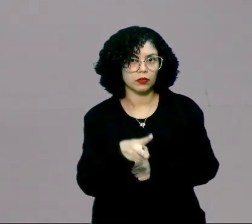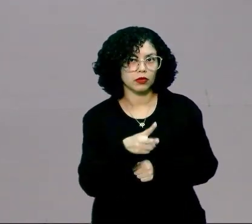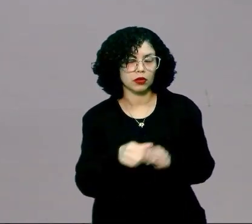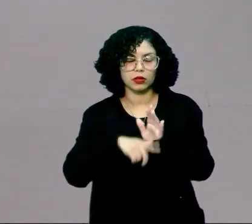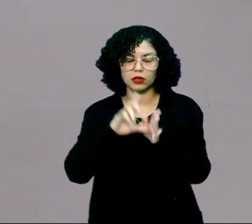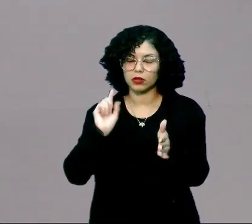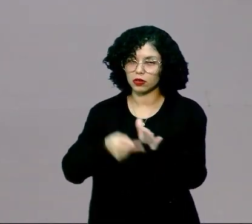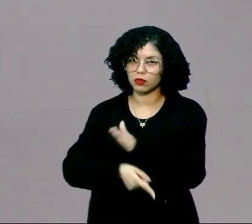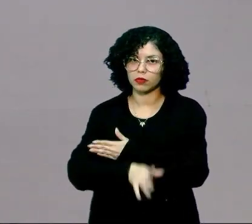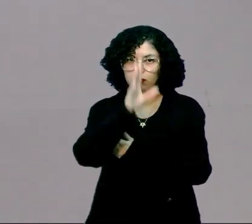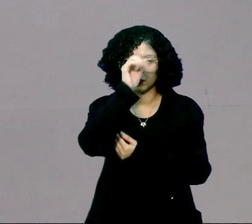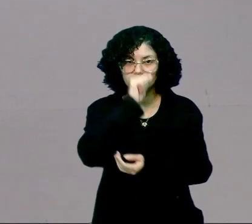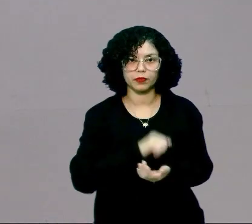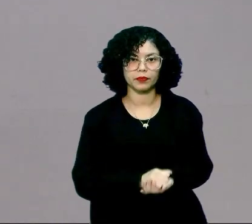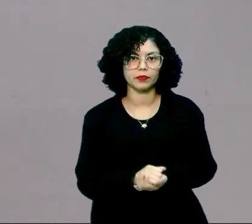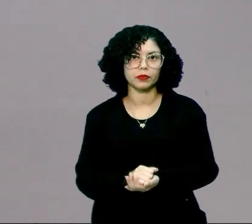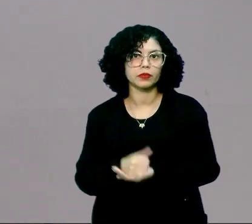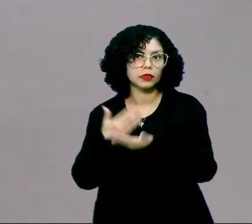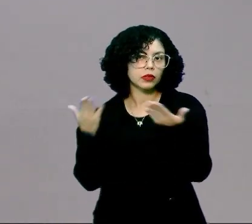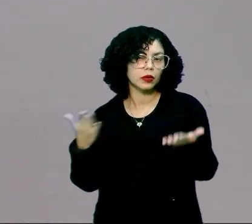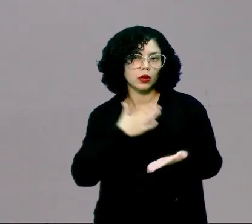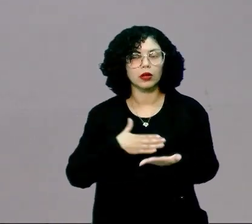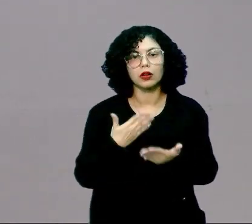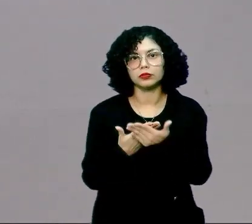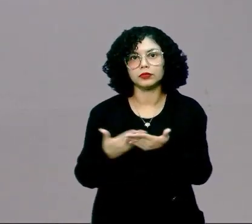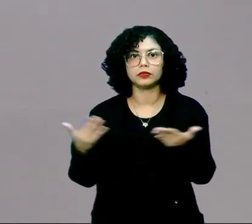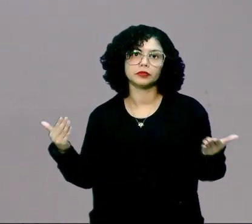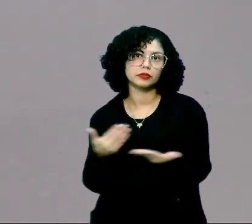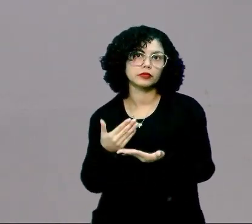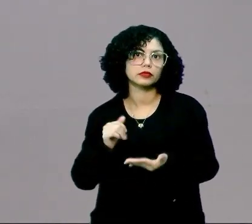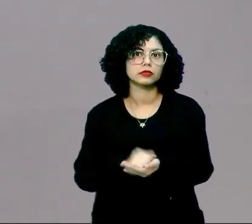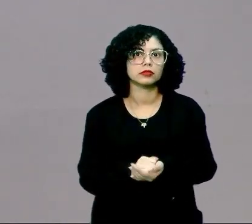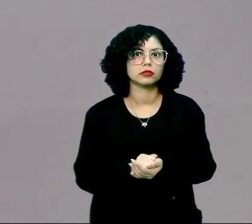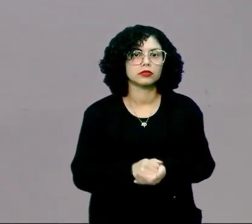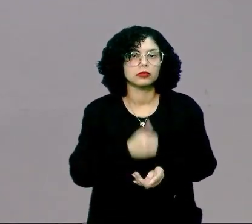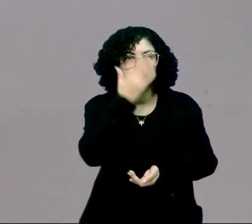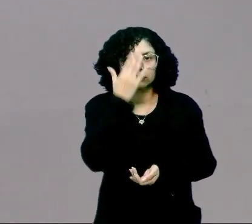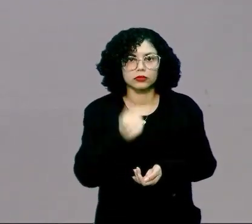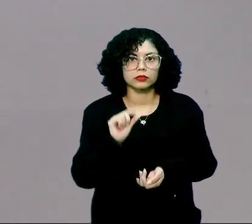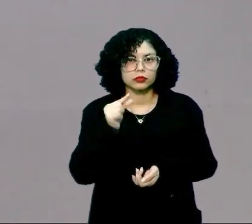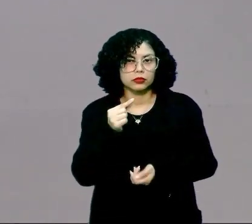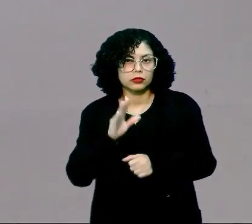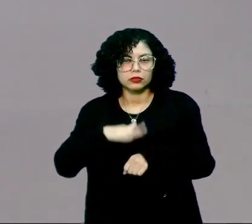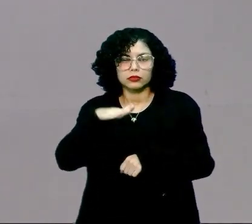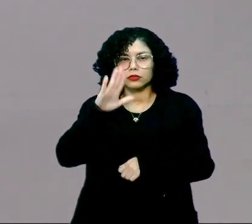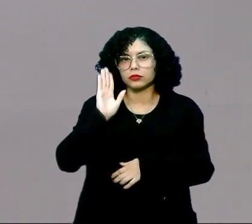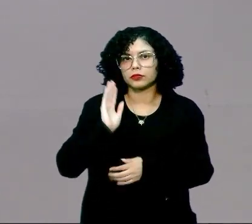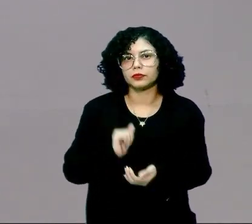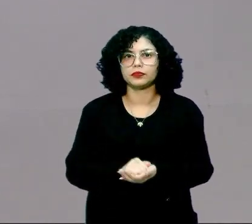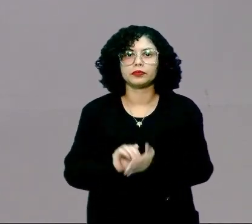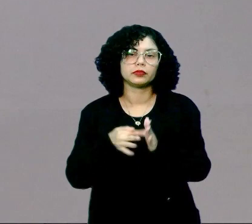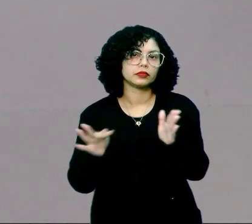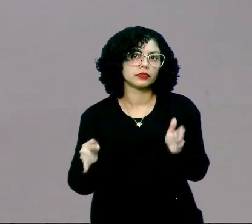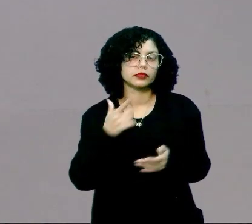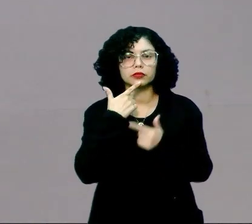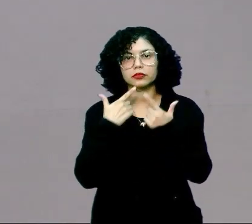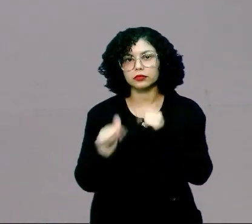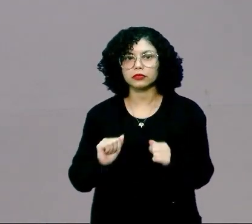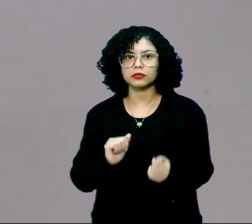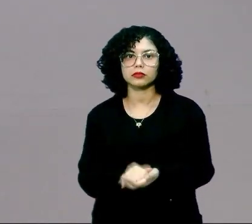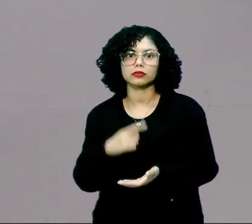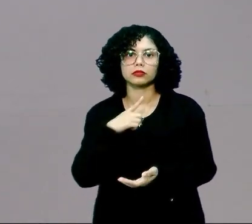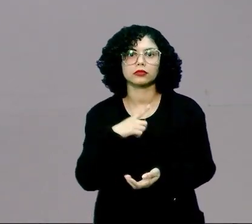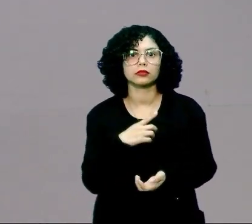antes aprofundar o conhecimento. E aí, gostou da aula de hoje? Gostou de saber um pouco mais sobre as funções da linguagem?